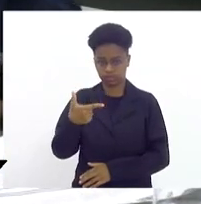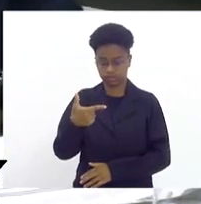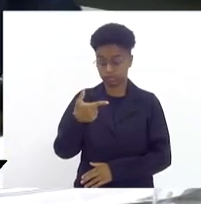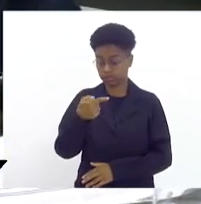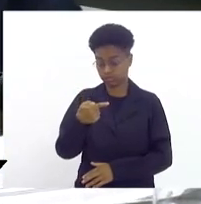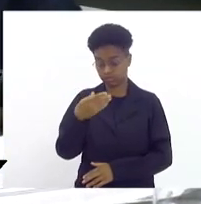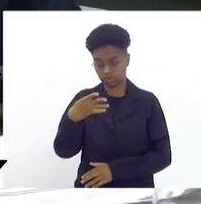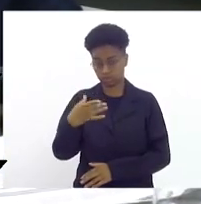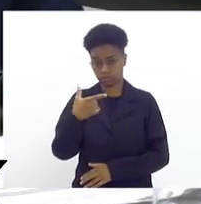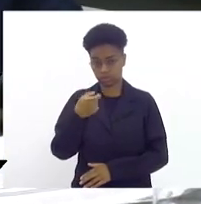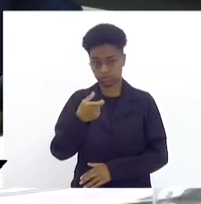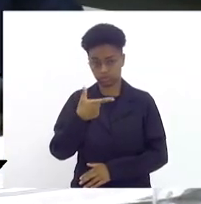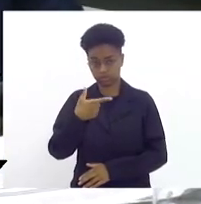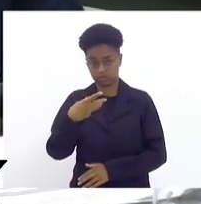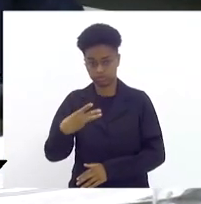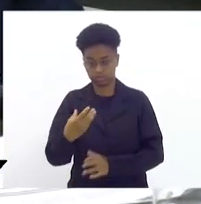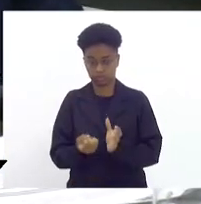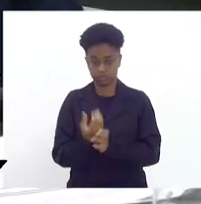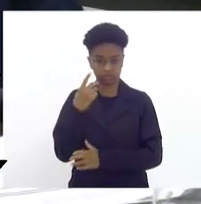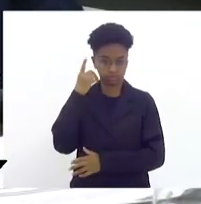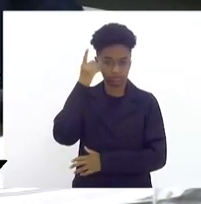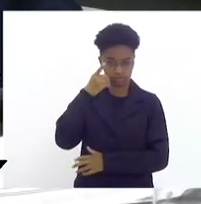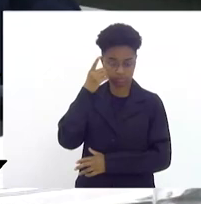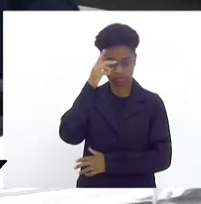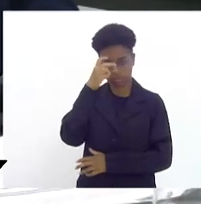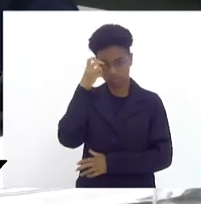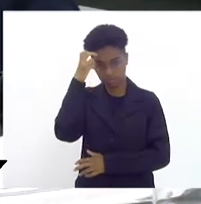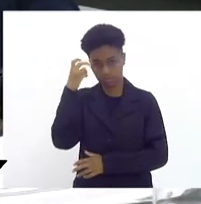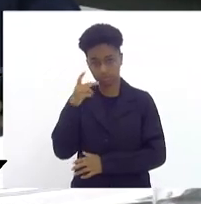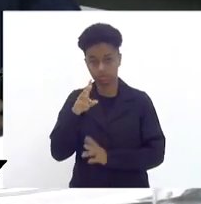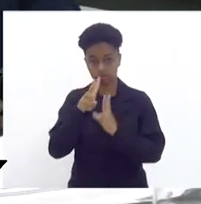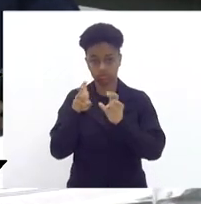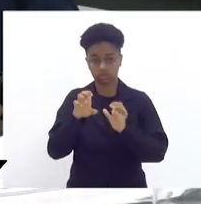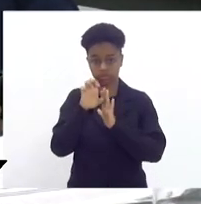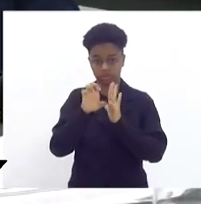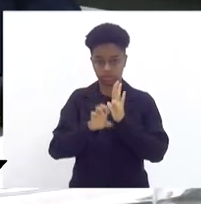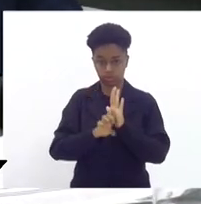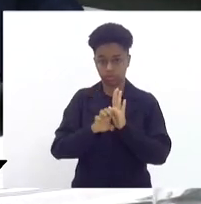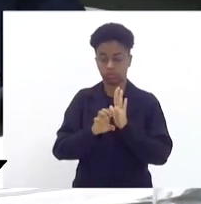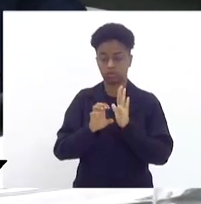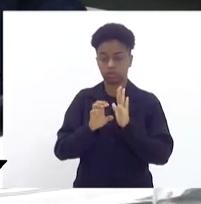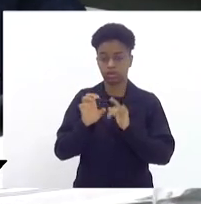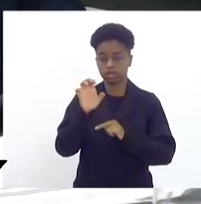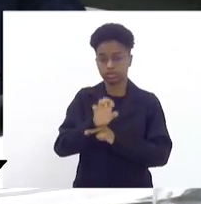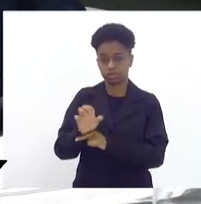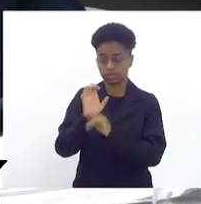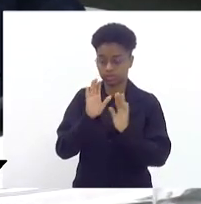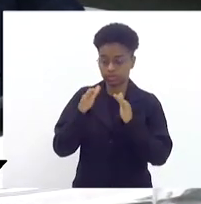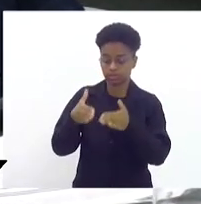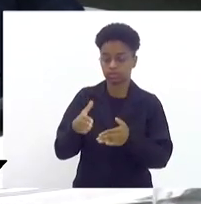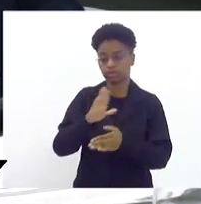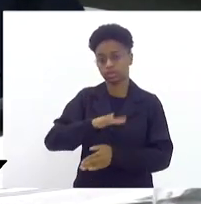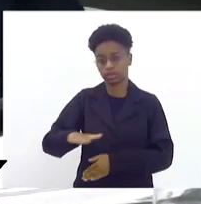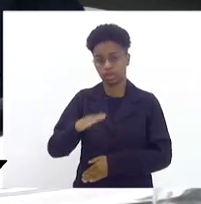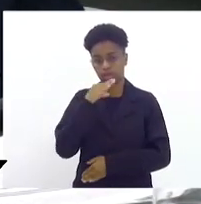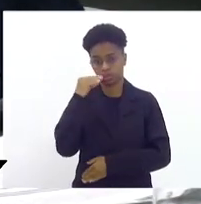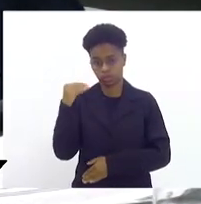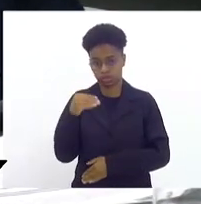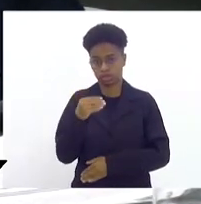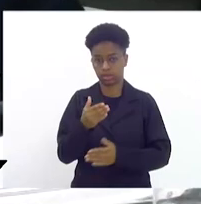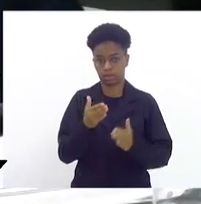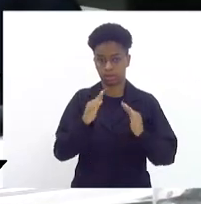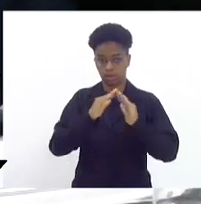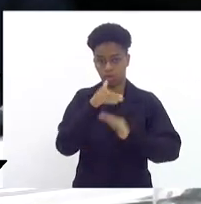74/2023, de autoria da deputada Verônica Lima, que dispõe sobre o Estatuto Estadual de Atenção à Criança e Adolescente em Situação de Rua no Estado do Rio de